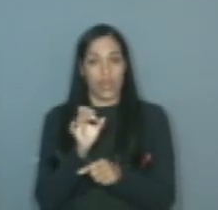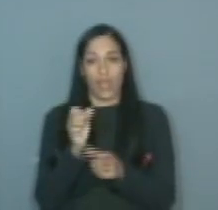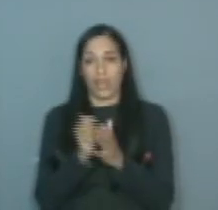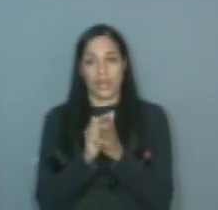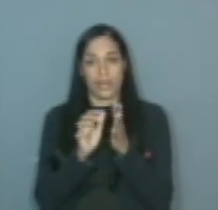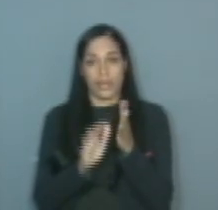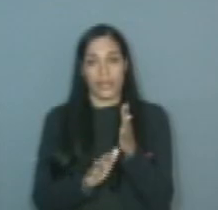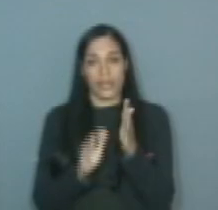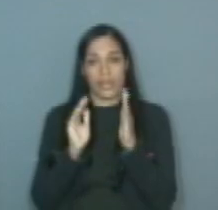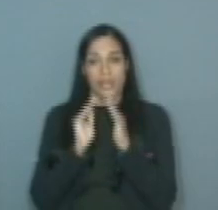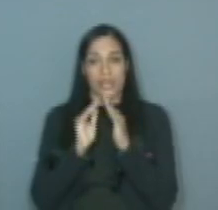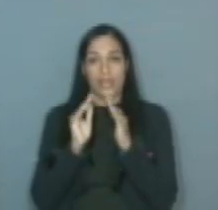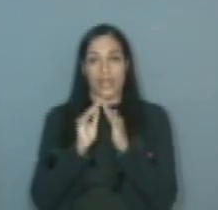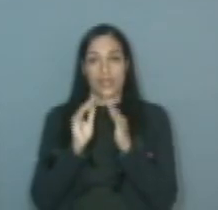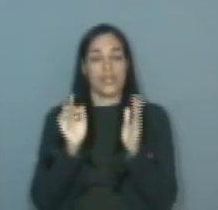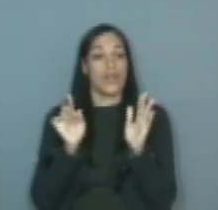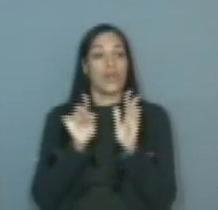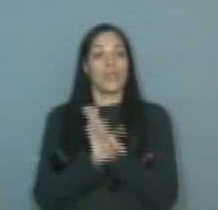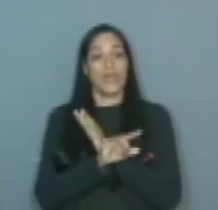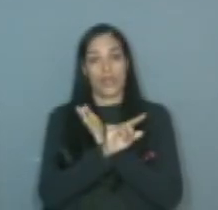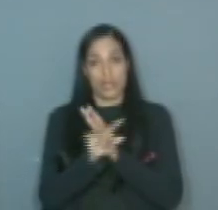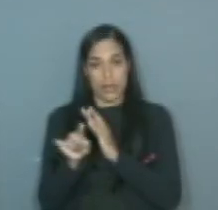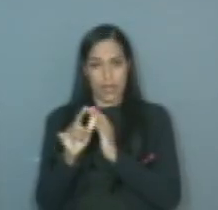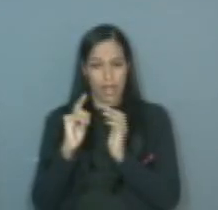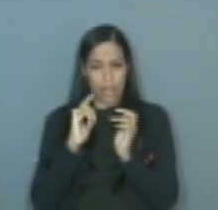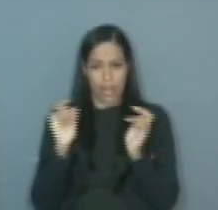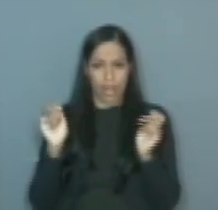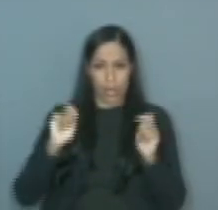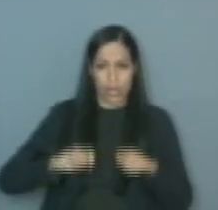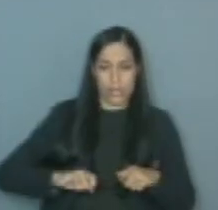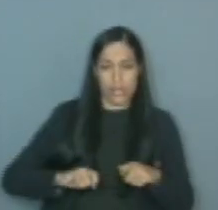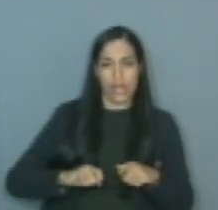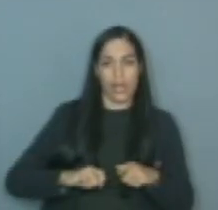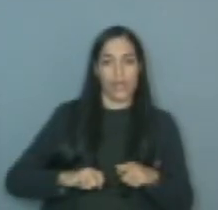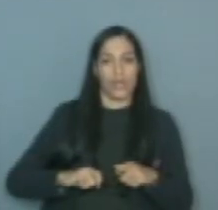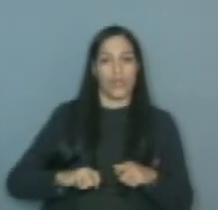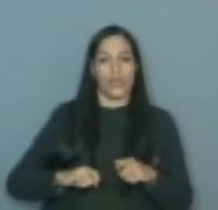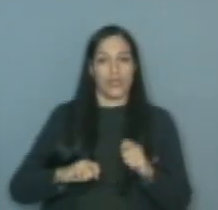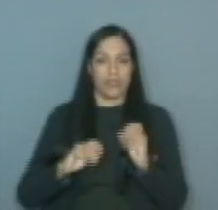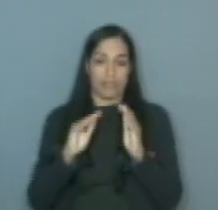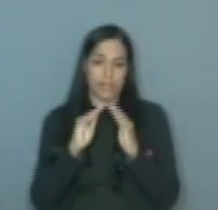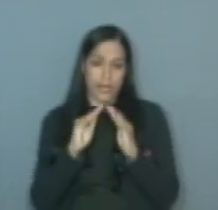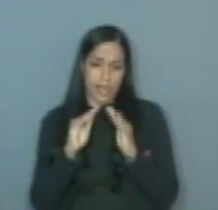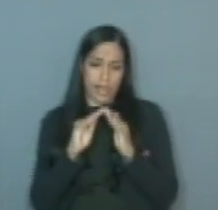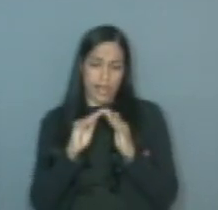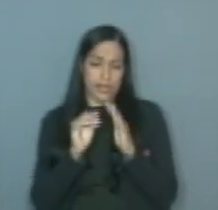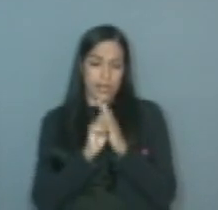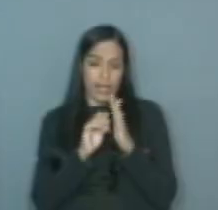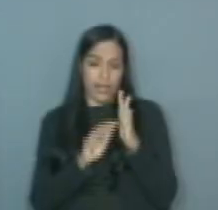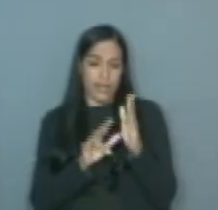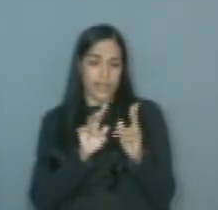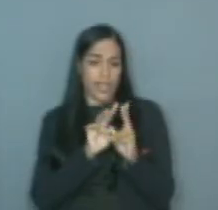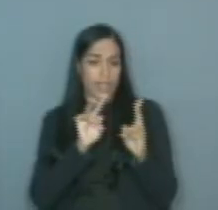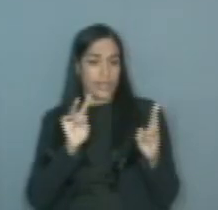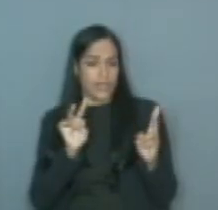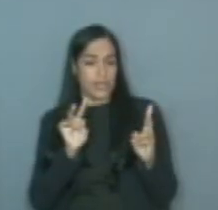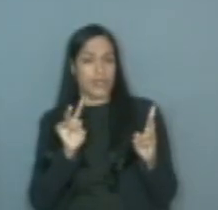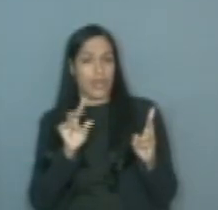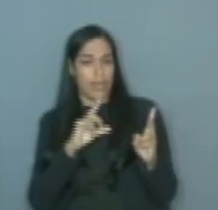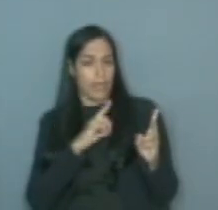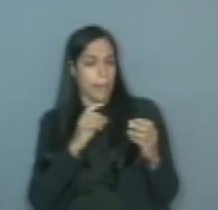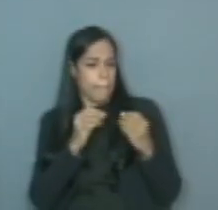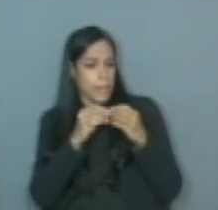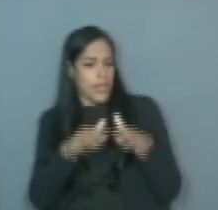online. Eu pergunto, será que todos têm condição de ter atividade online? A atividade online não prejudica a atenção dos